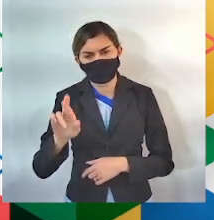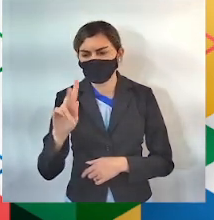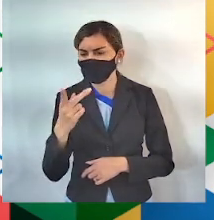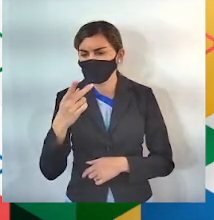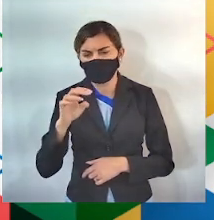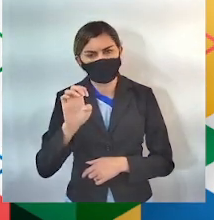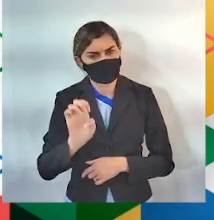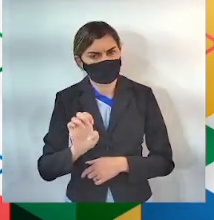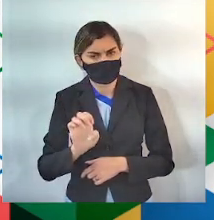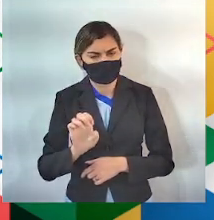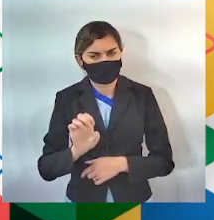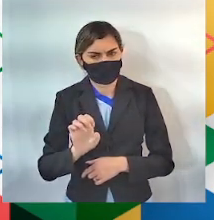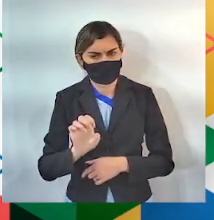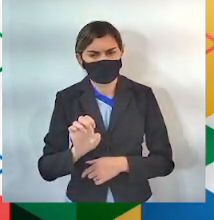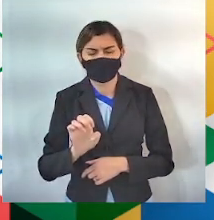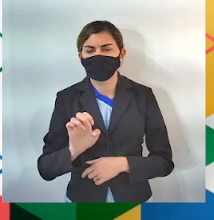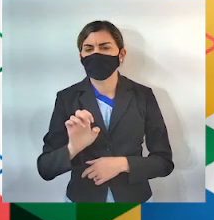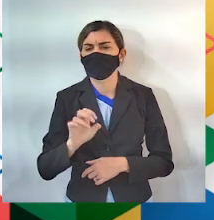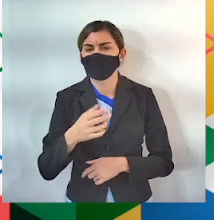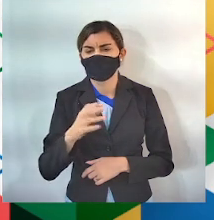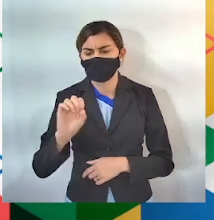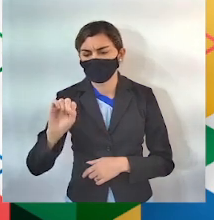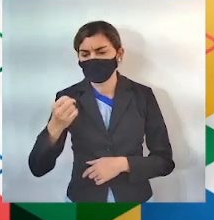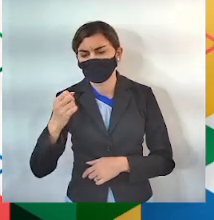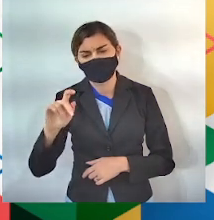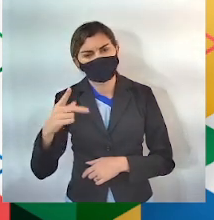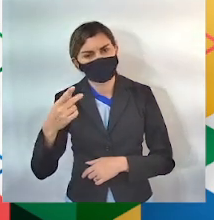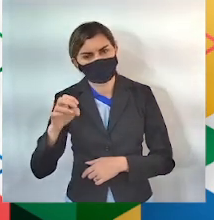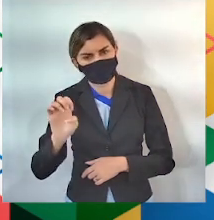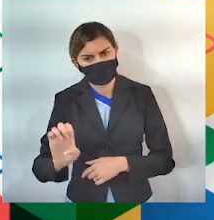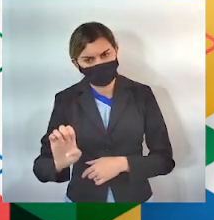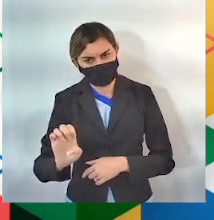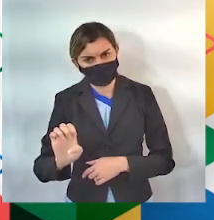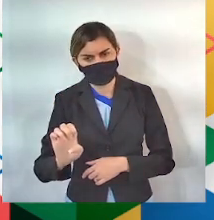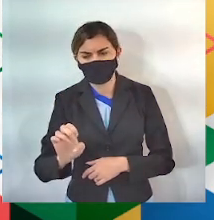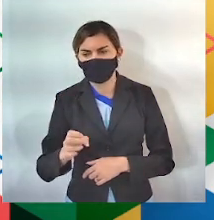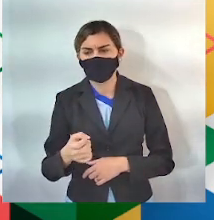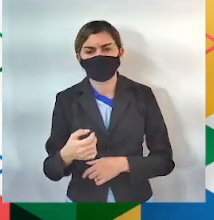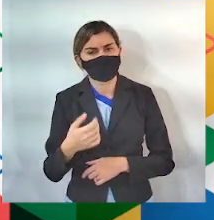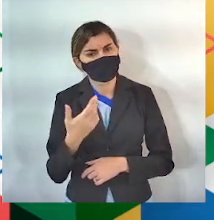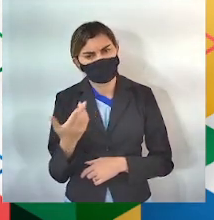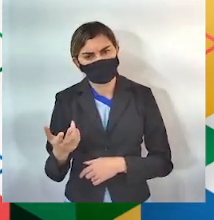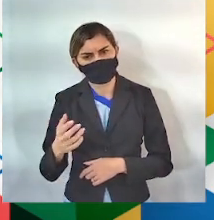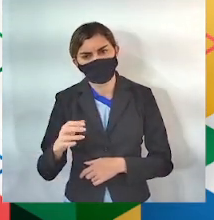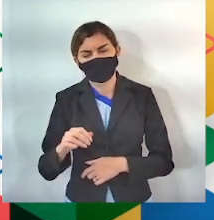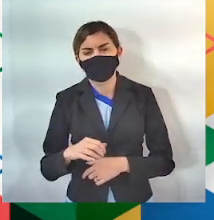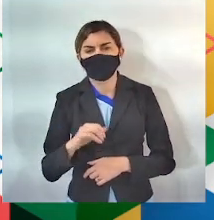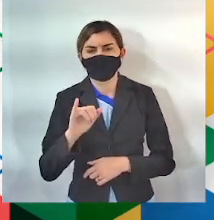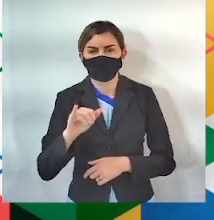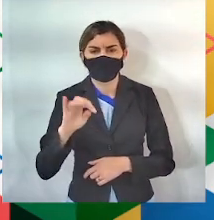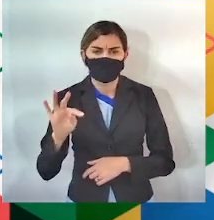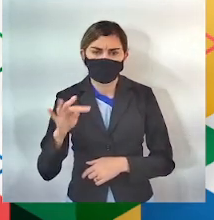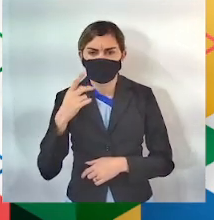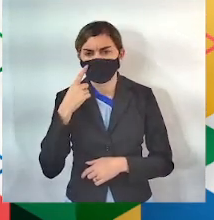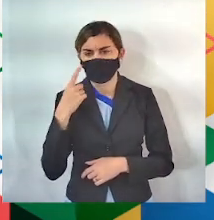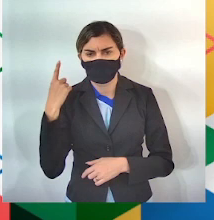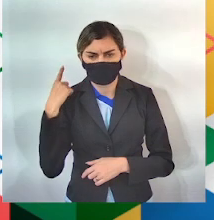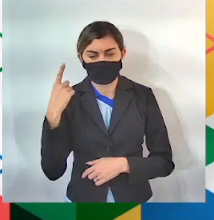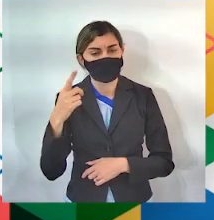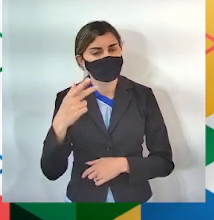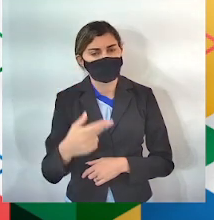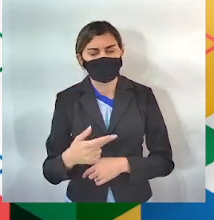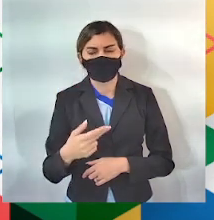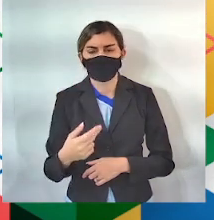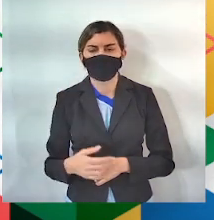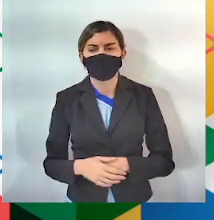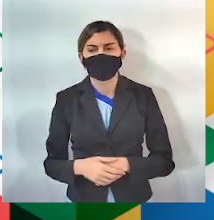he, o equivalente é him, she, o equivalente é her, it é da mesma forma,